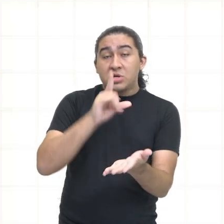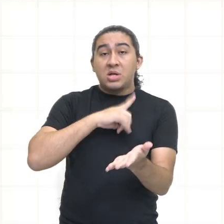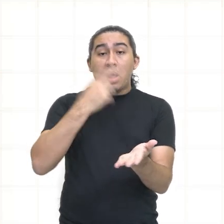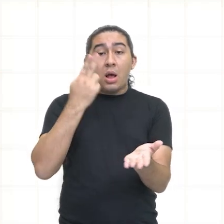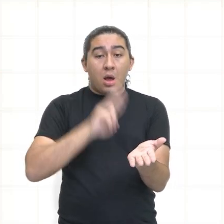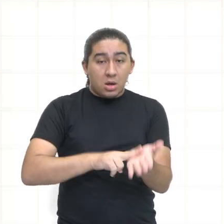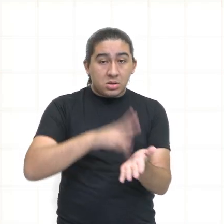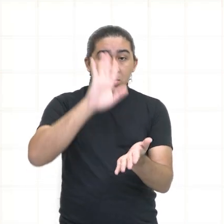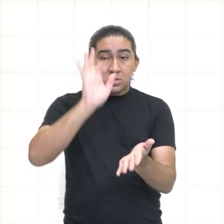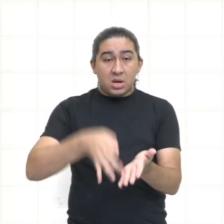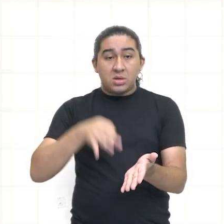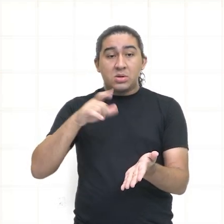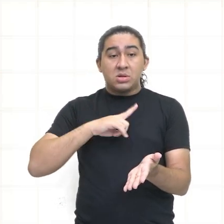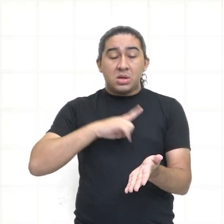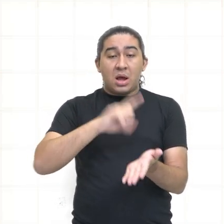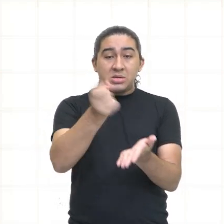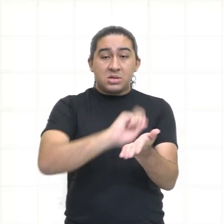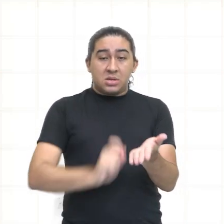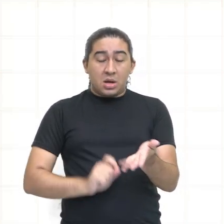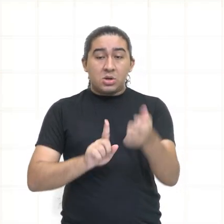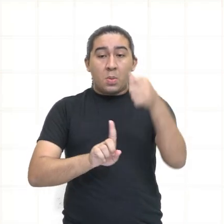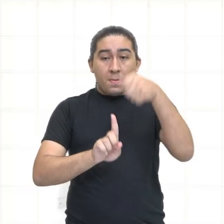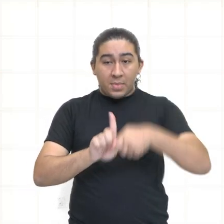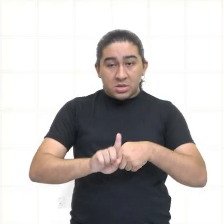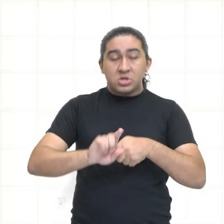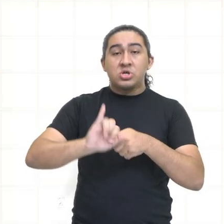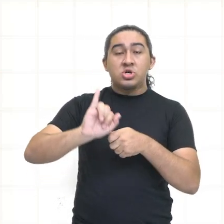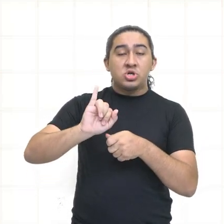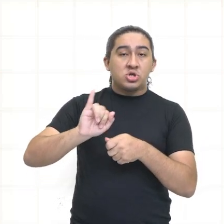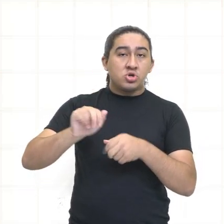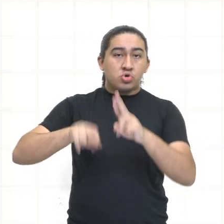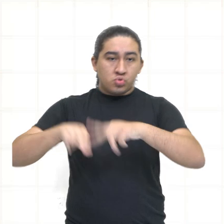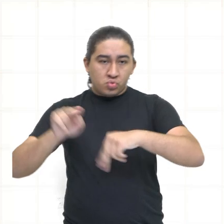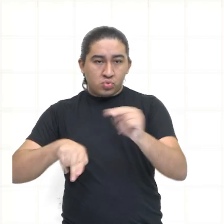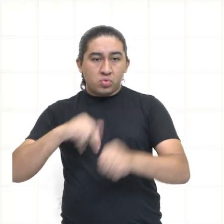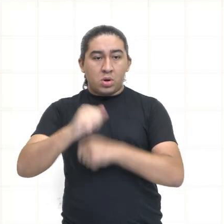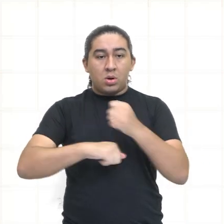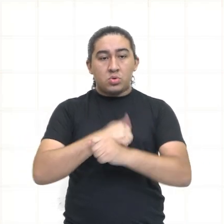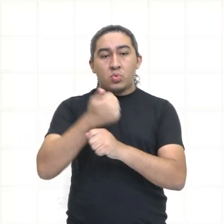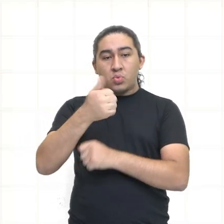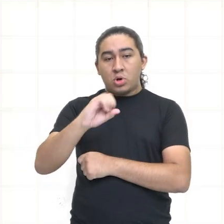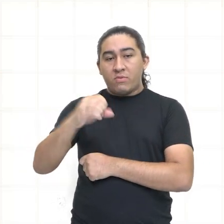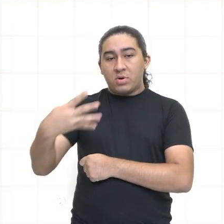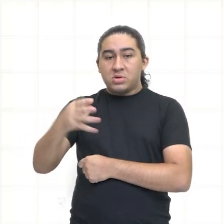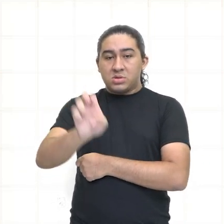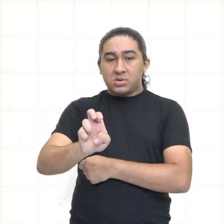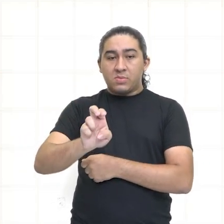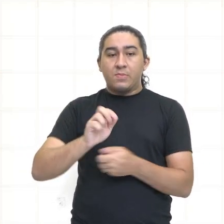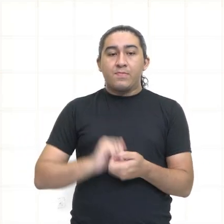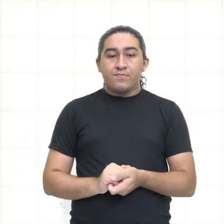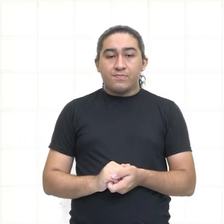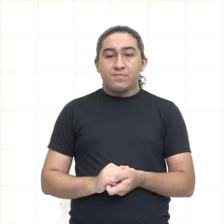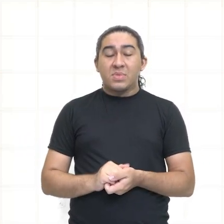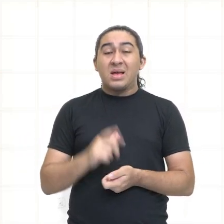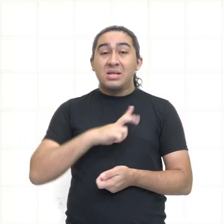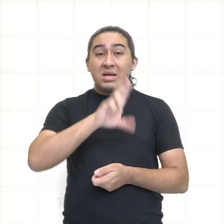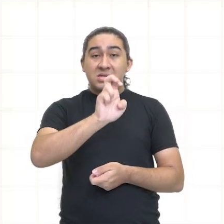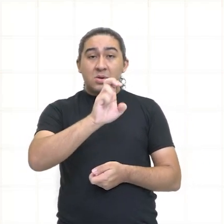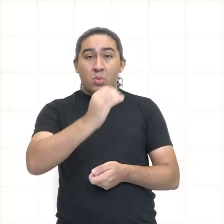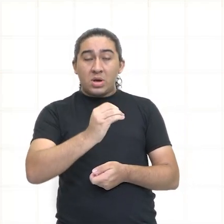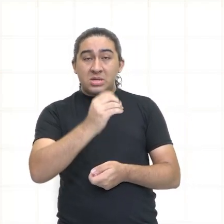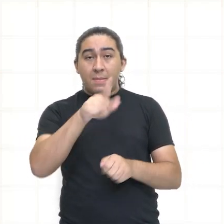consolidado com a Carta das Nações Unidas, assinada em junho de 1945, por mais